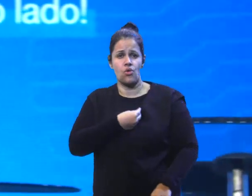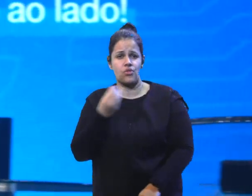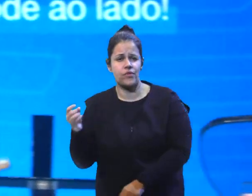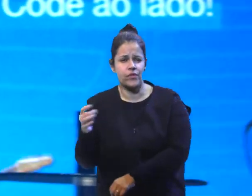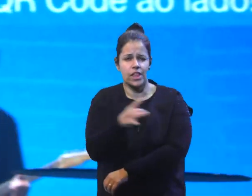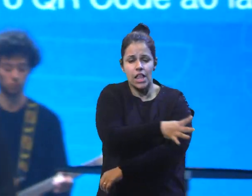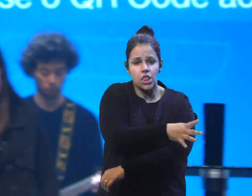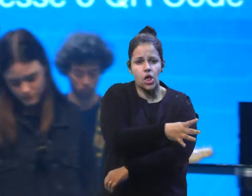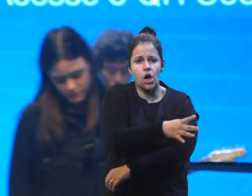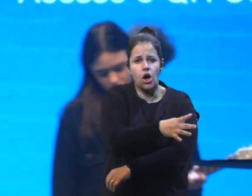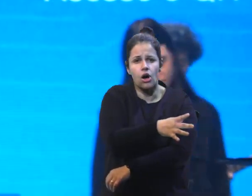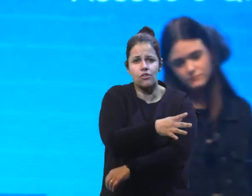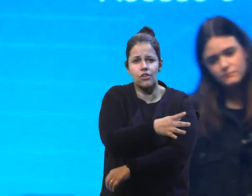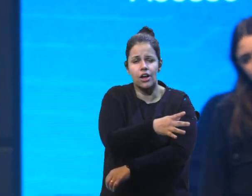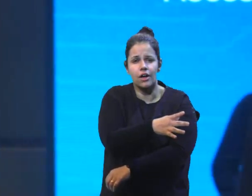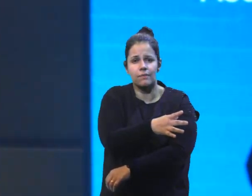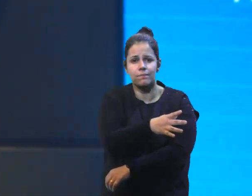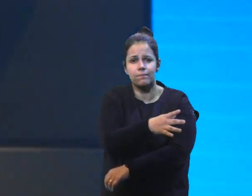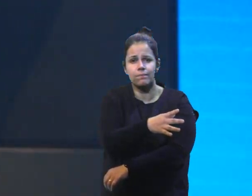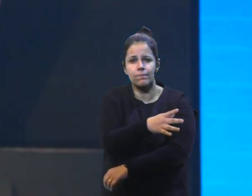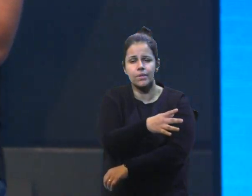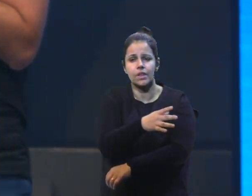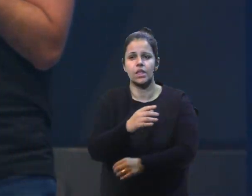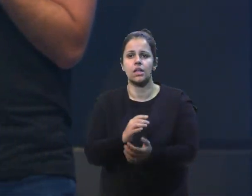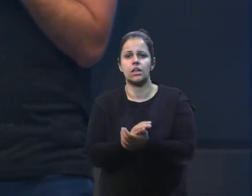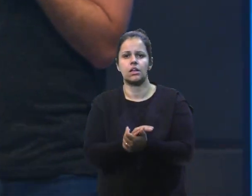algo além de um espectador,